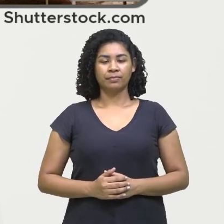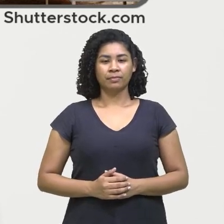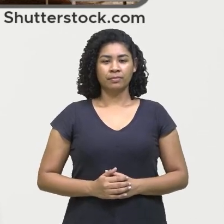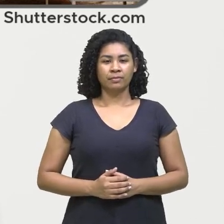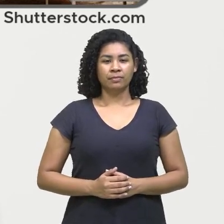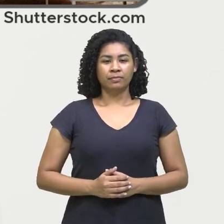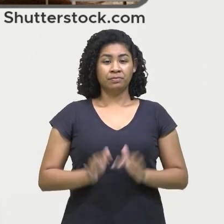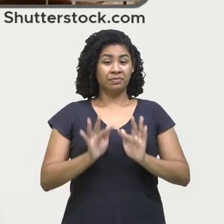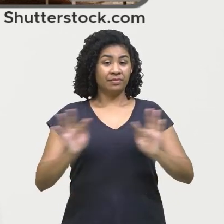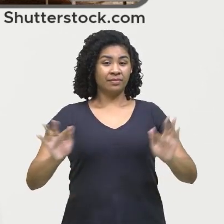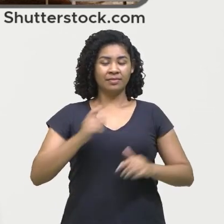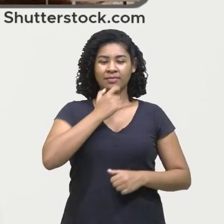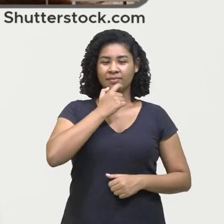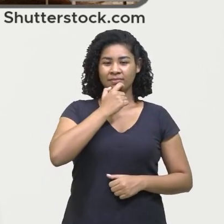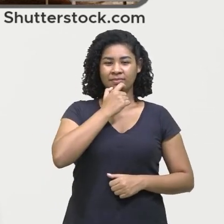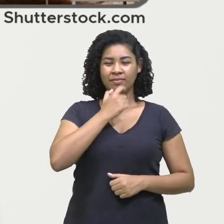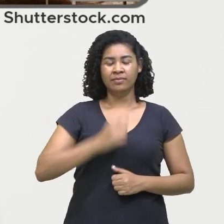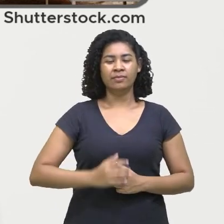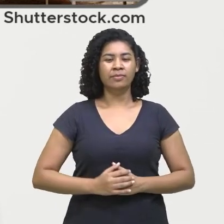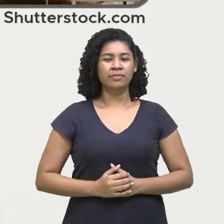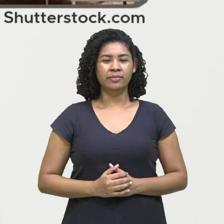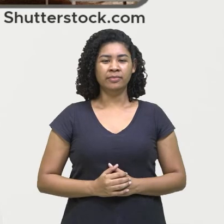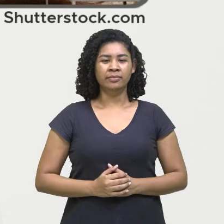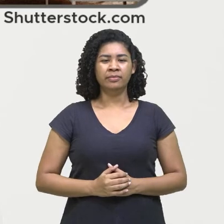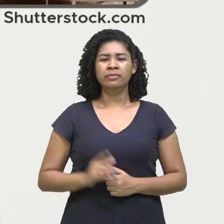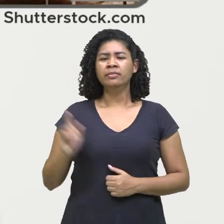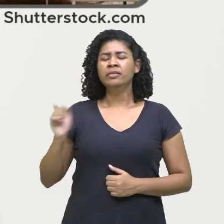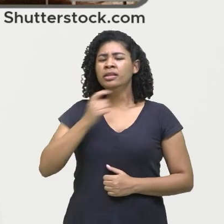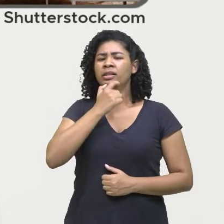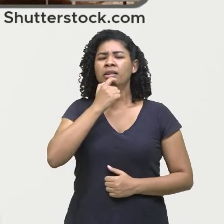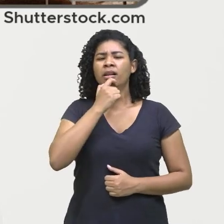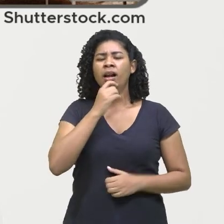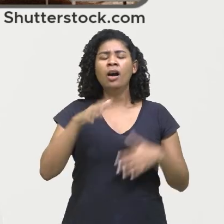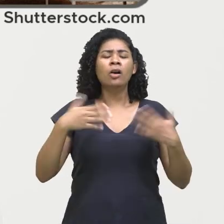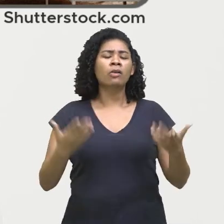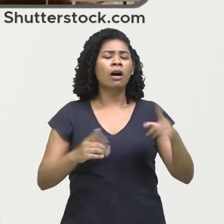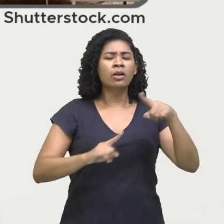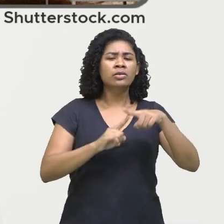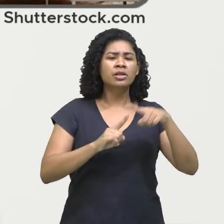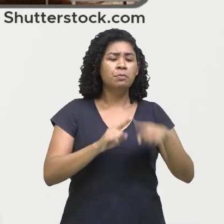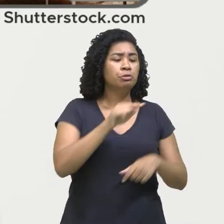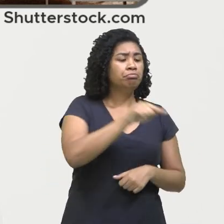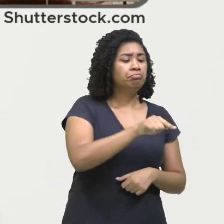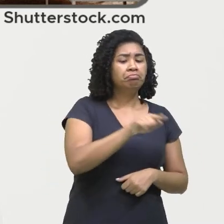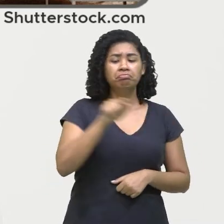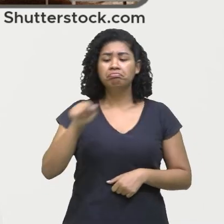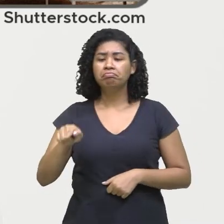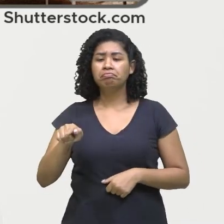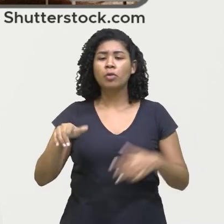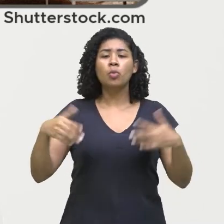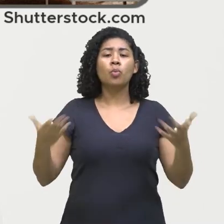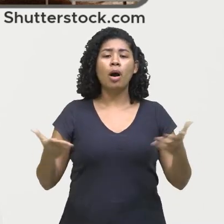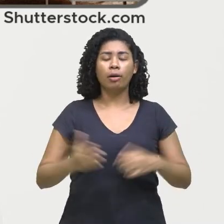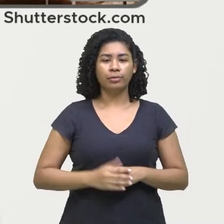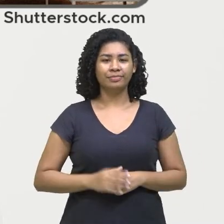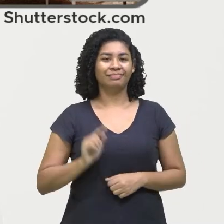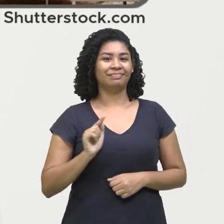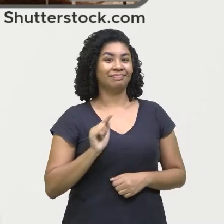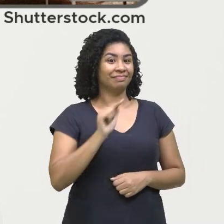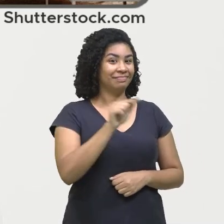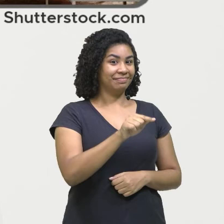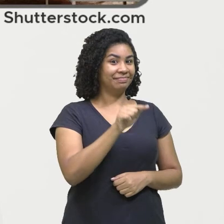house on the beach. Que inglês é esse que eu estou usando? Inglês britânico ou inglês americano? Isso